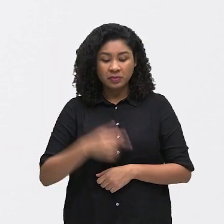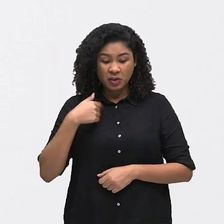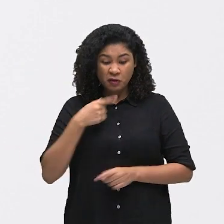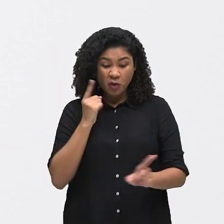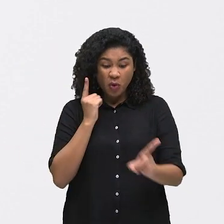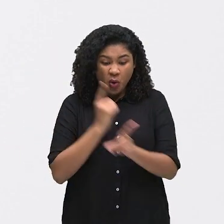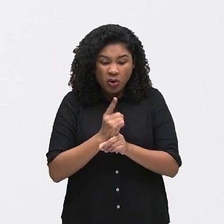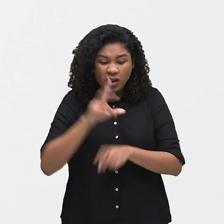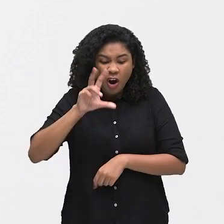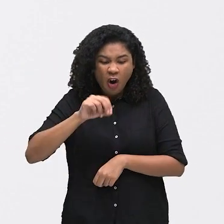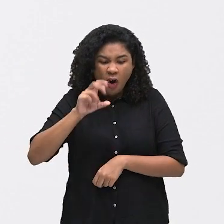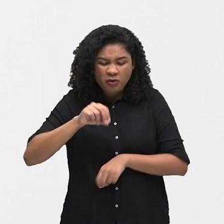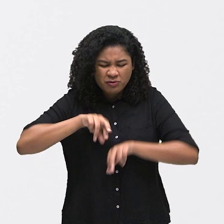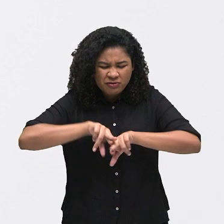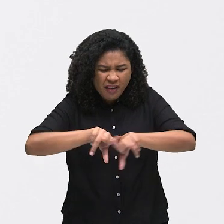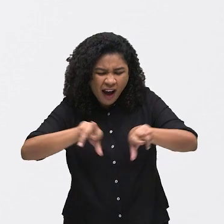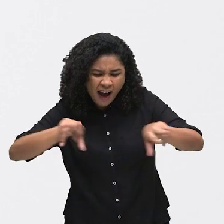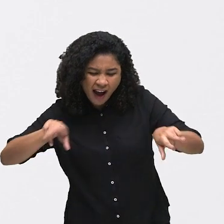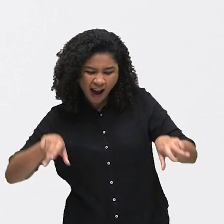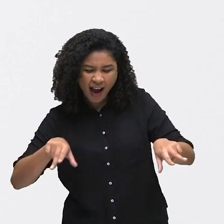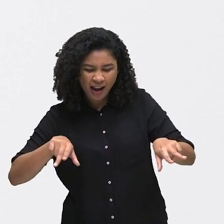no futuro, como um